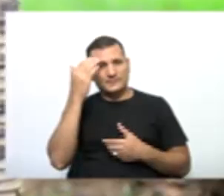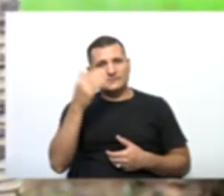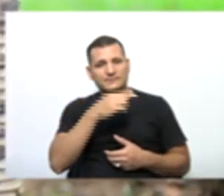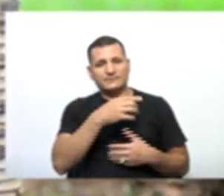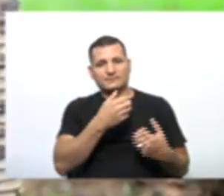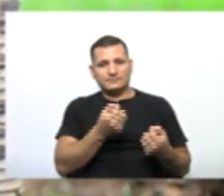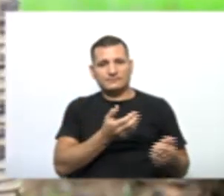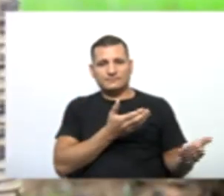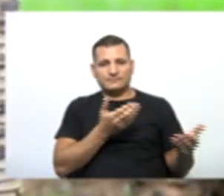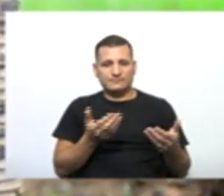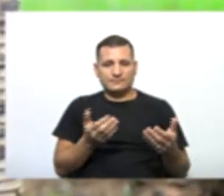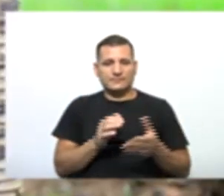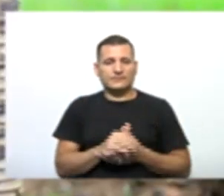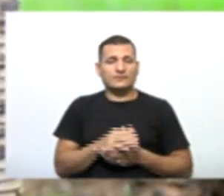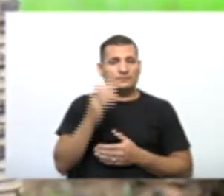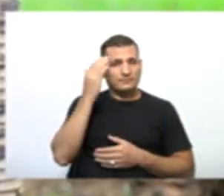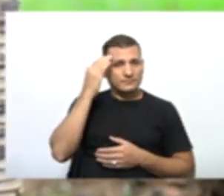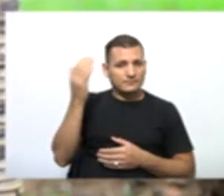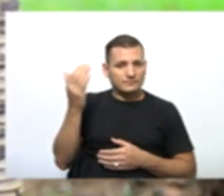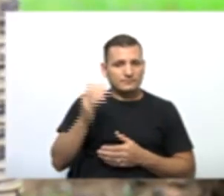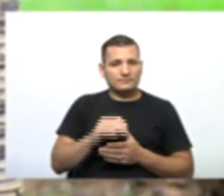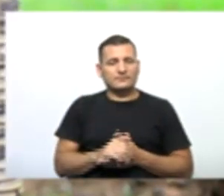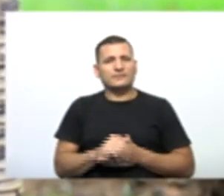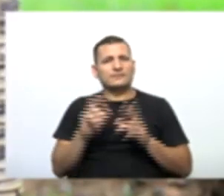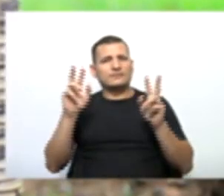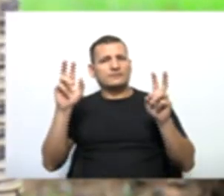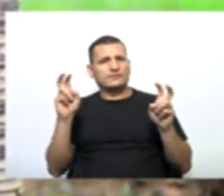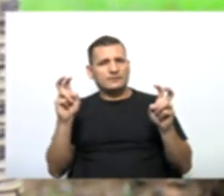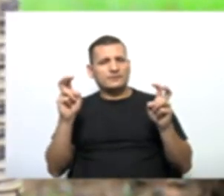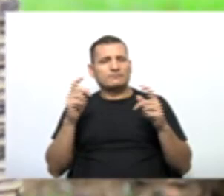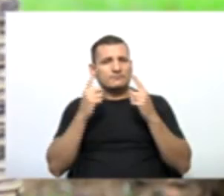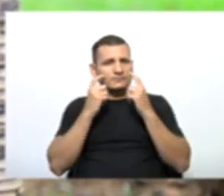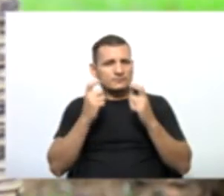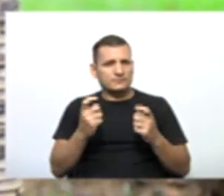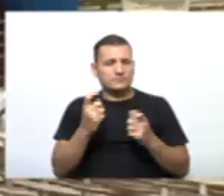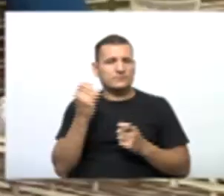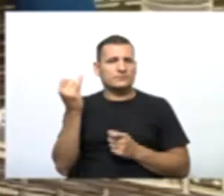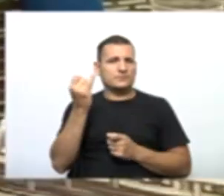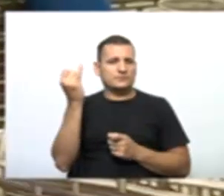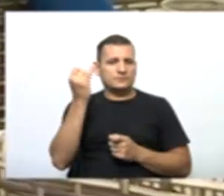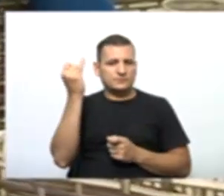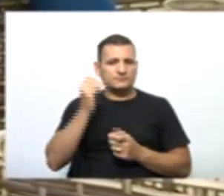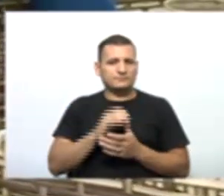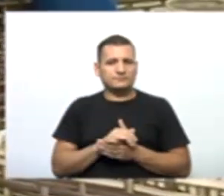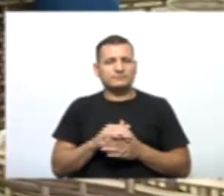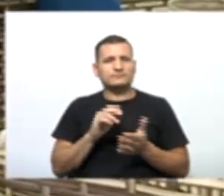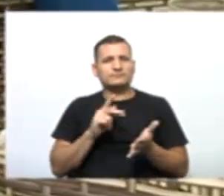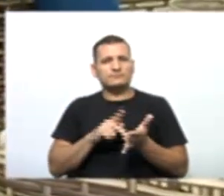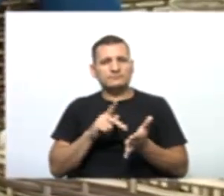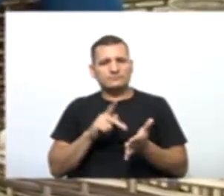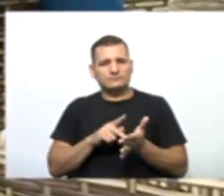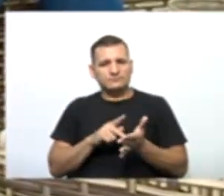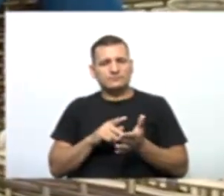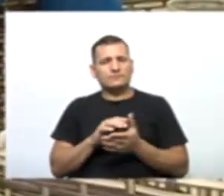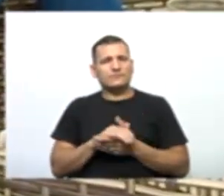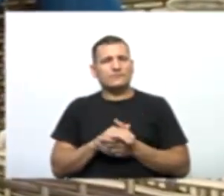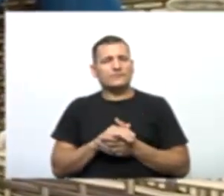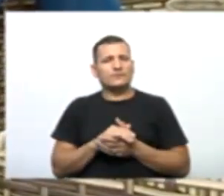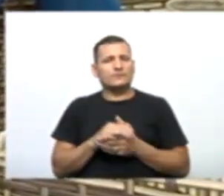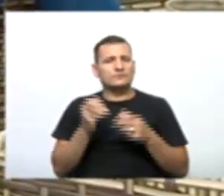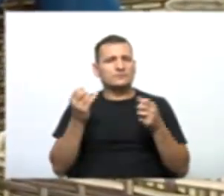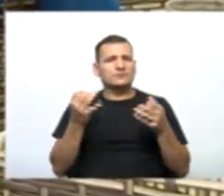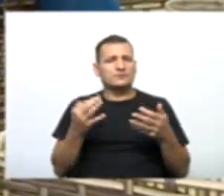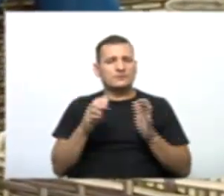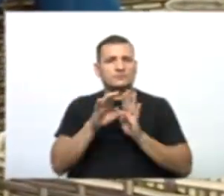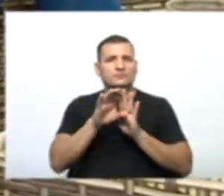bem-vinda. Obrigado pelo convite, esse é um tema muito interessante e muito importante, na verdade. Verdade, Fernanda. Para a gente começar, vamos falar sobre o